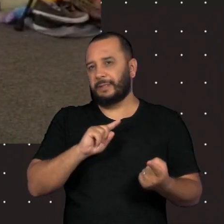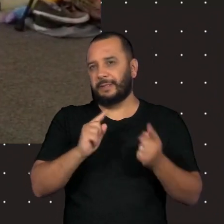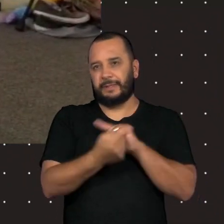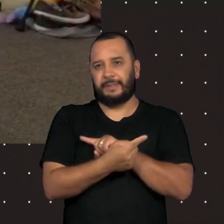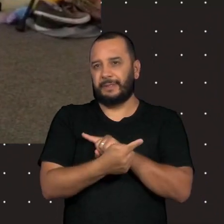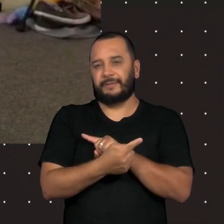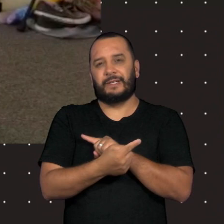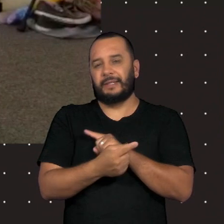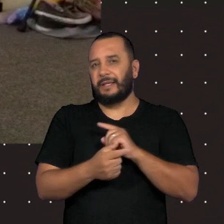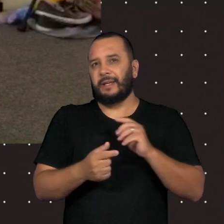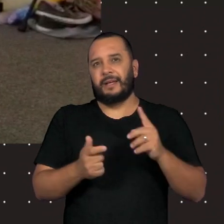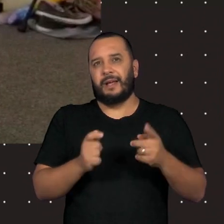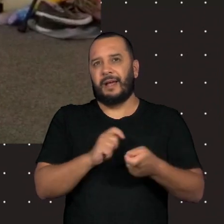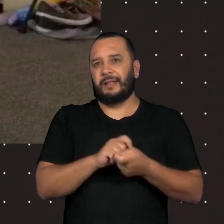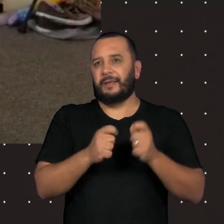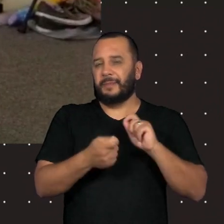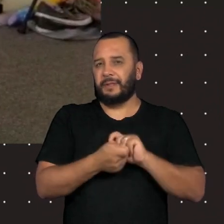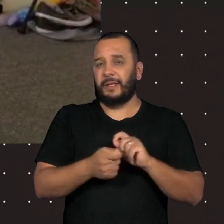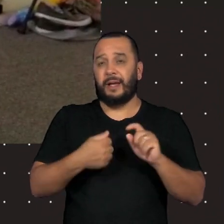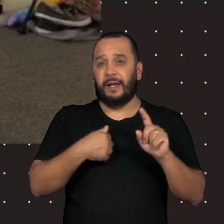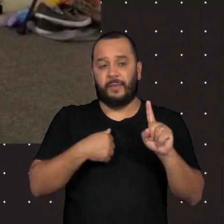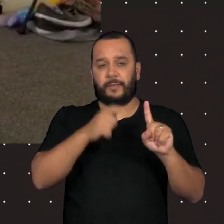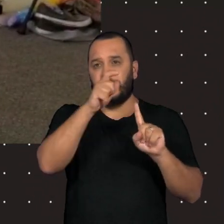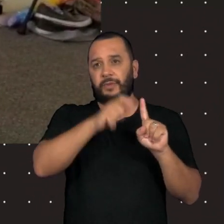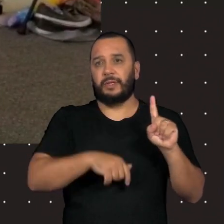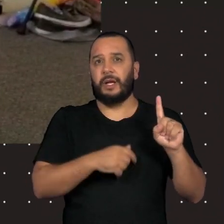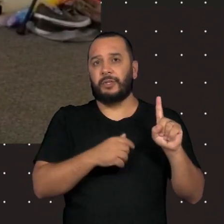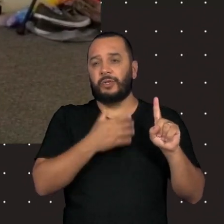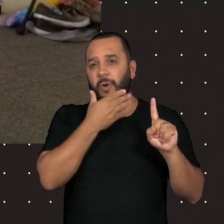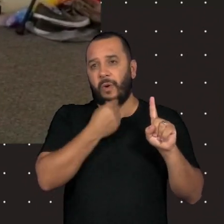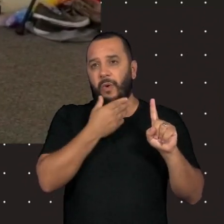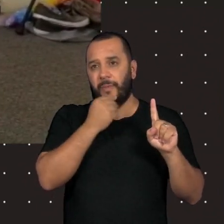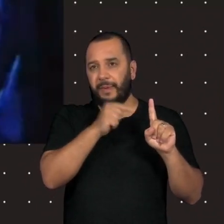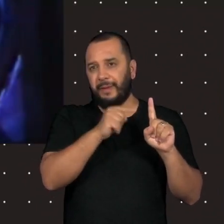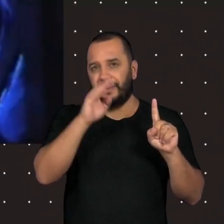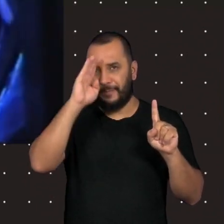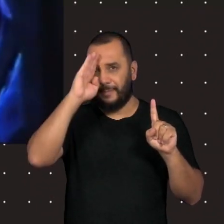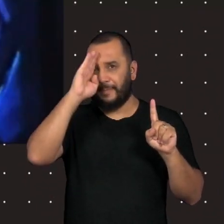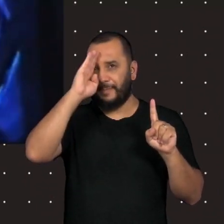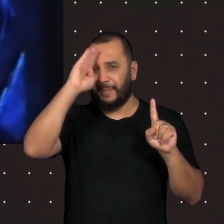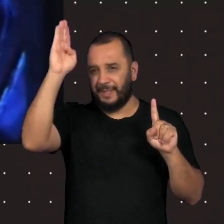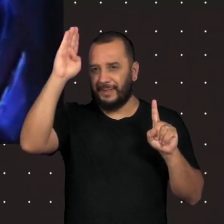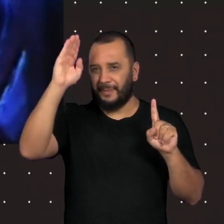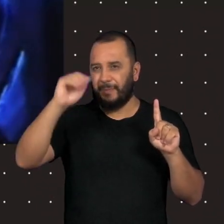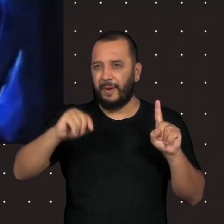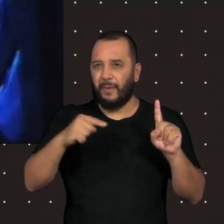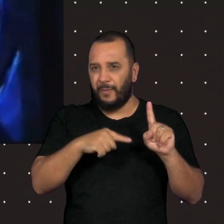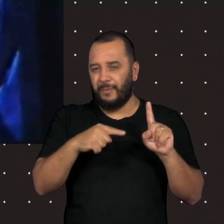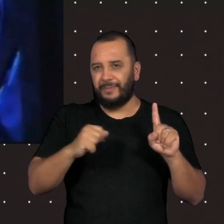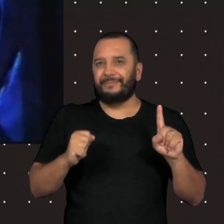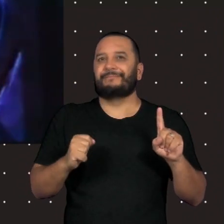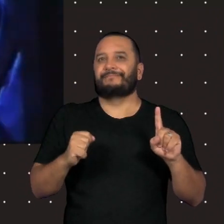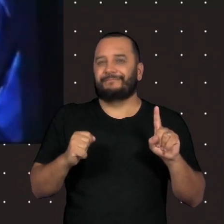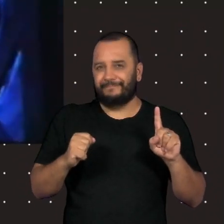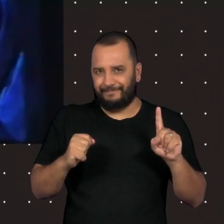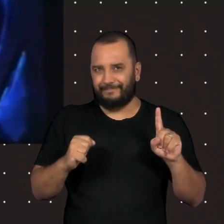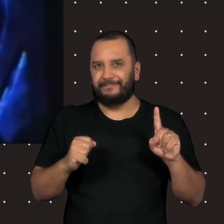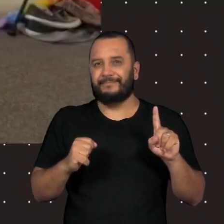e tornar o personagem feminino o principal. foi um ambiente